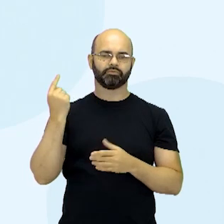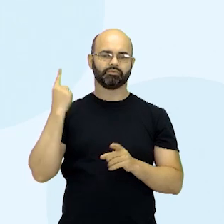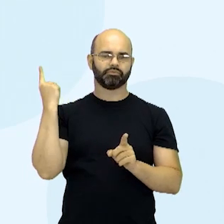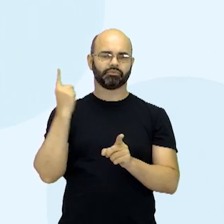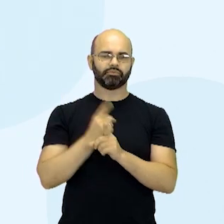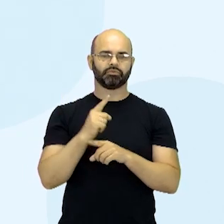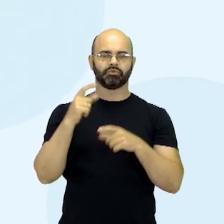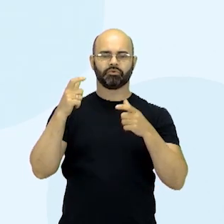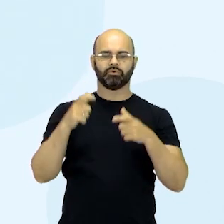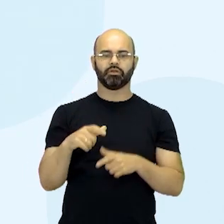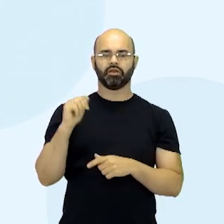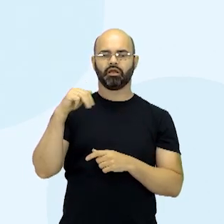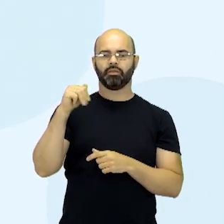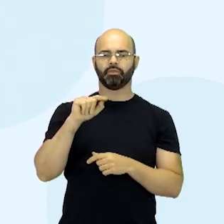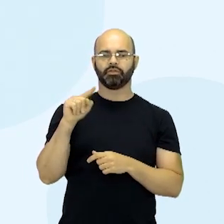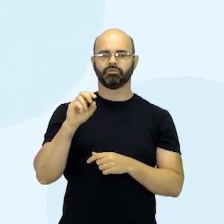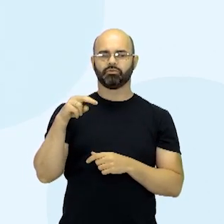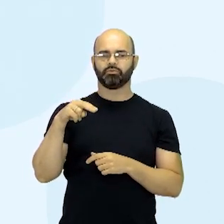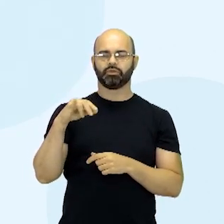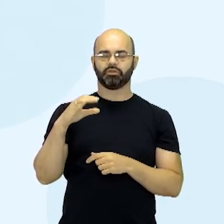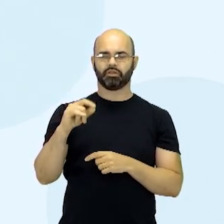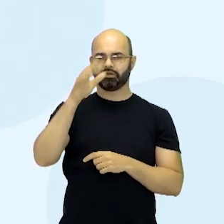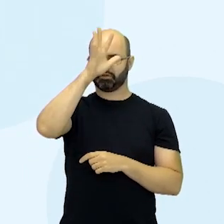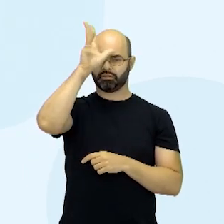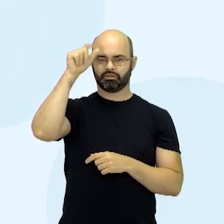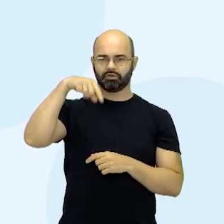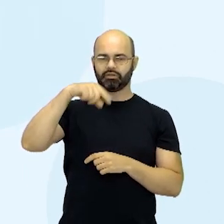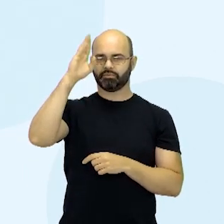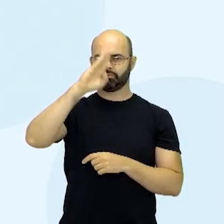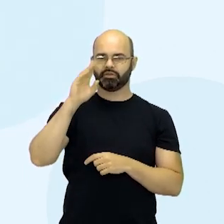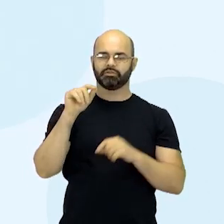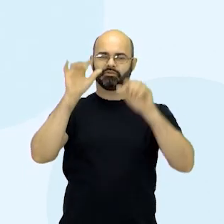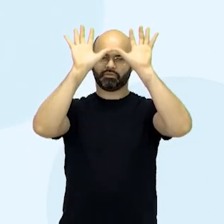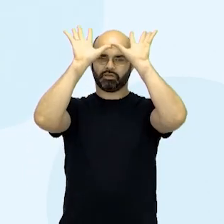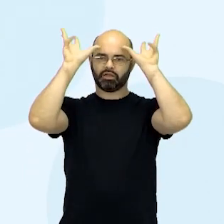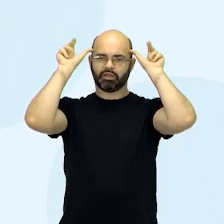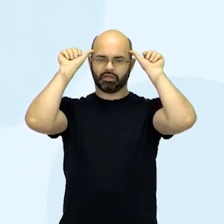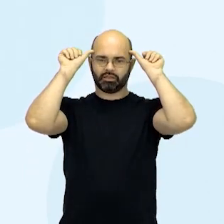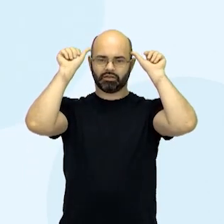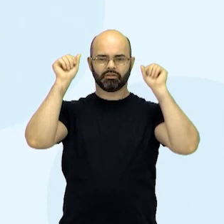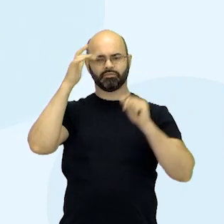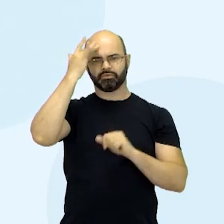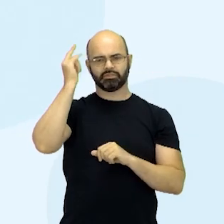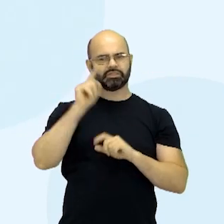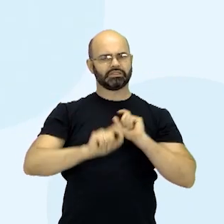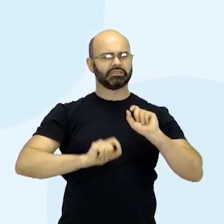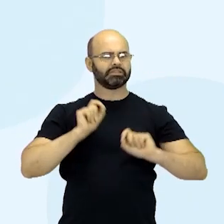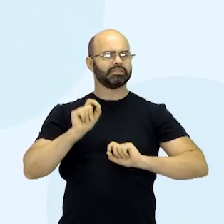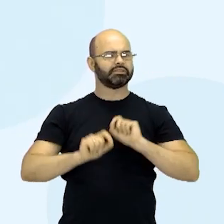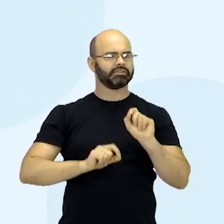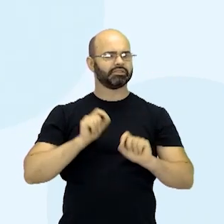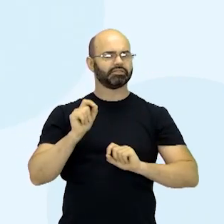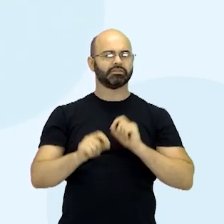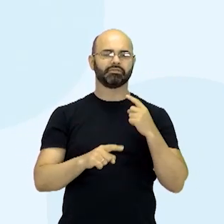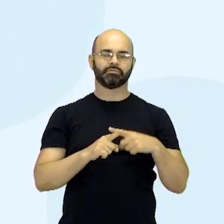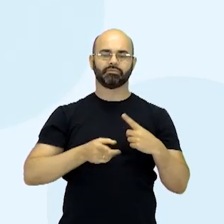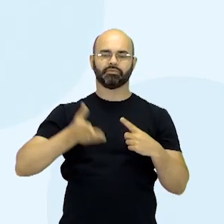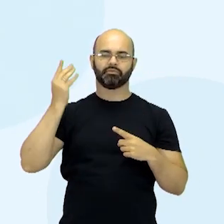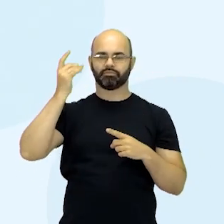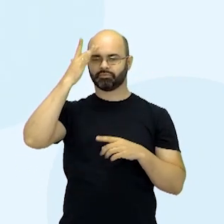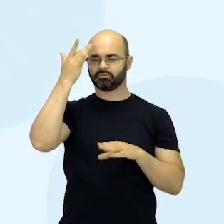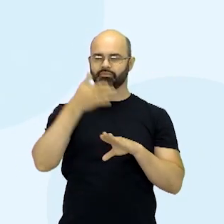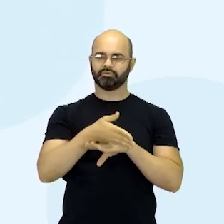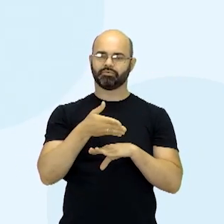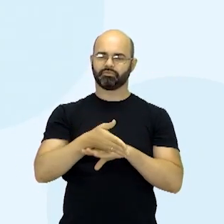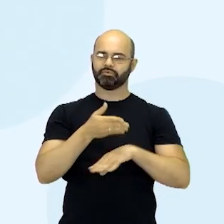descobertos na floresta amazônica, no estado do Acre, Brasil, o que traz novas indagações sobre as civilizações que podem ter habitado